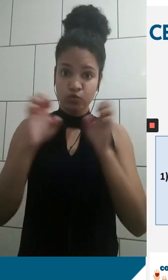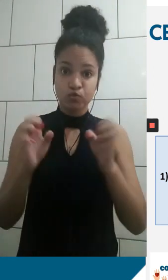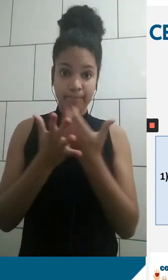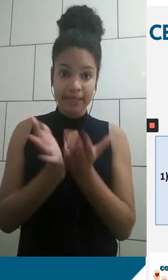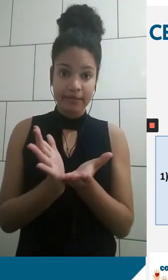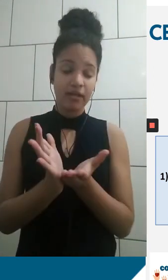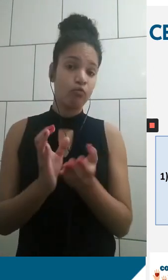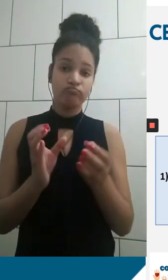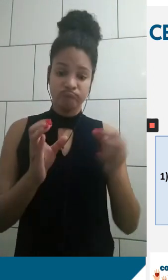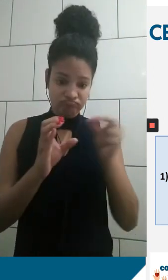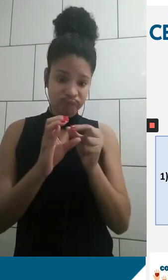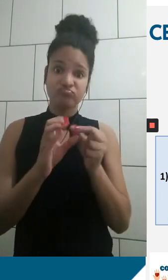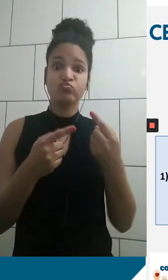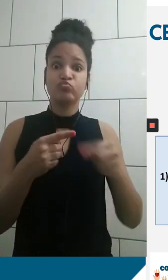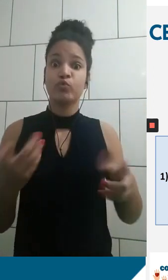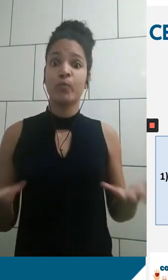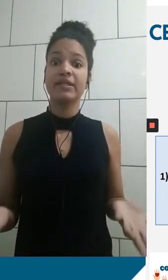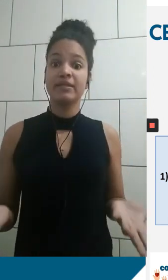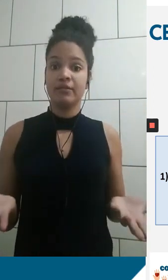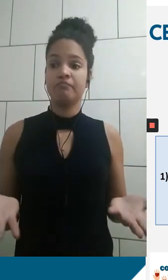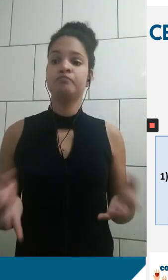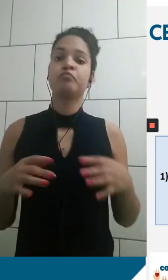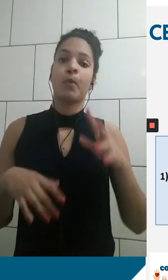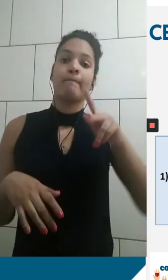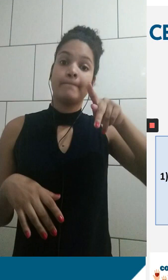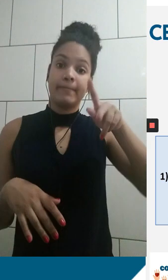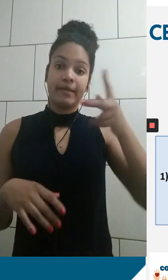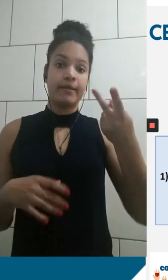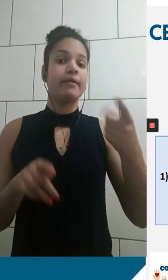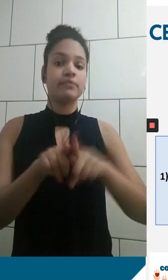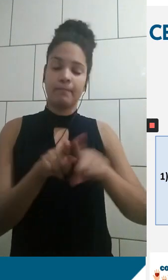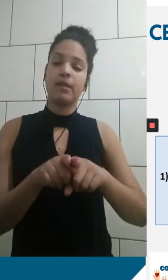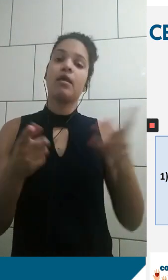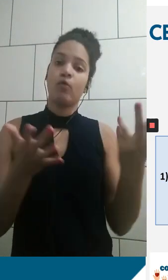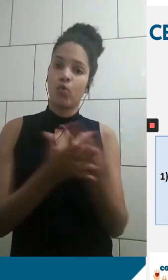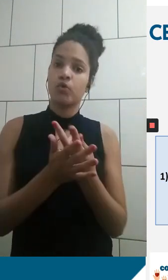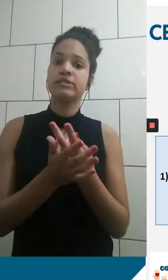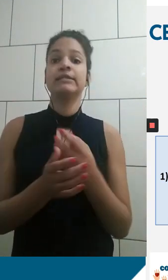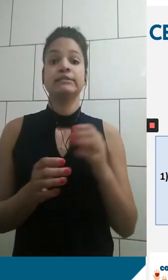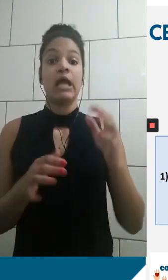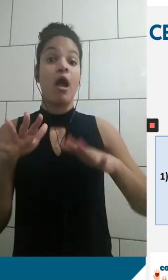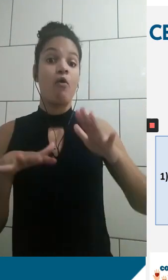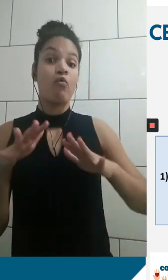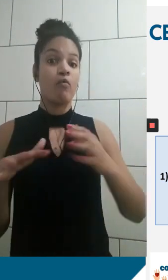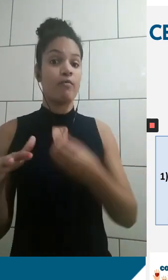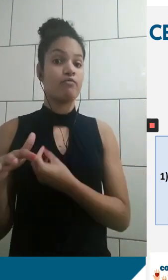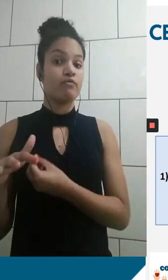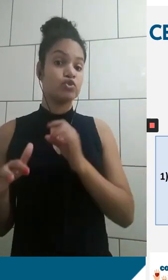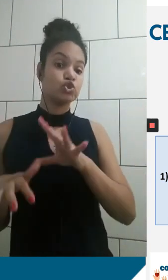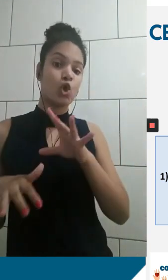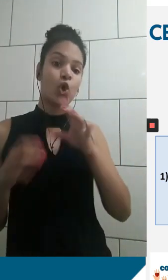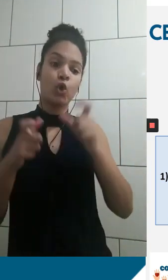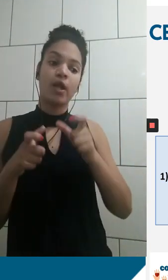coisa. Existem enzimas que funcionam num pH mais ácido. Pensem aí, eu não vou falar, né? Alguma parte do nosso corpo que é